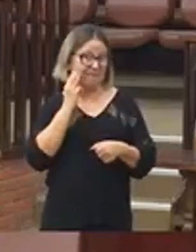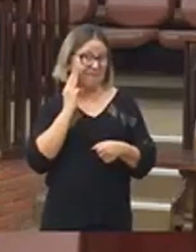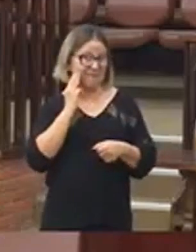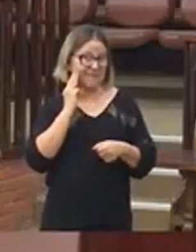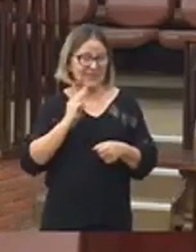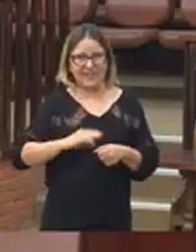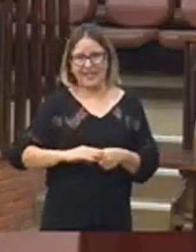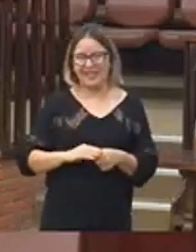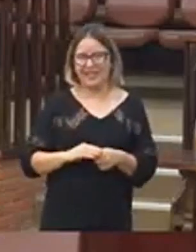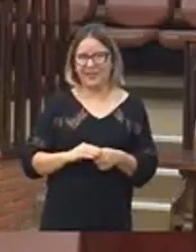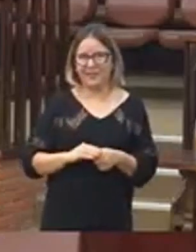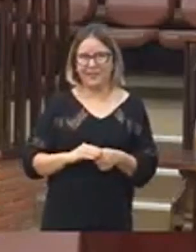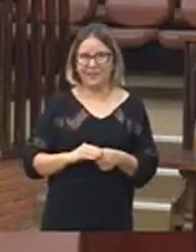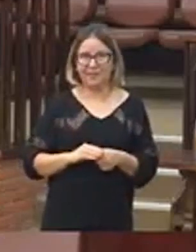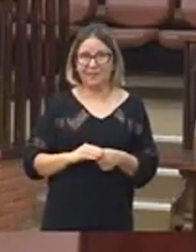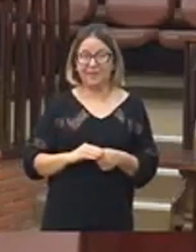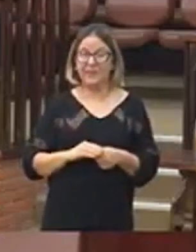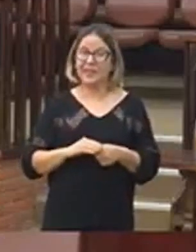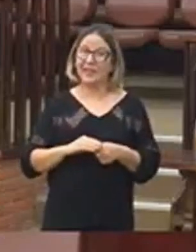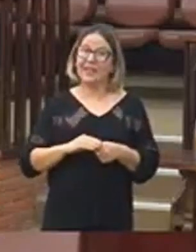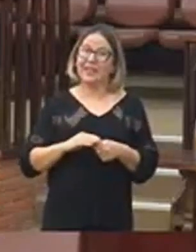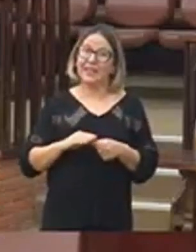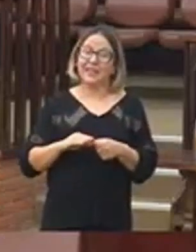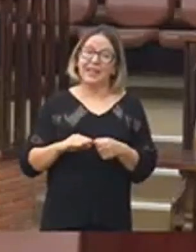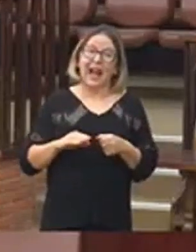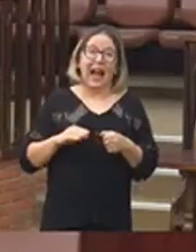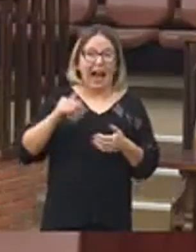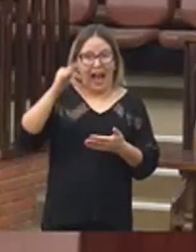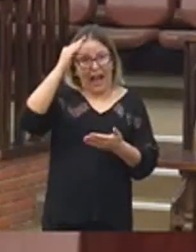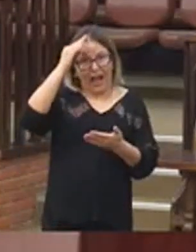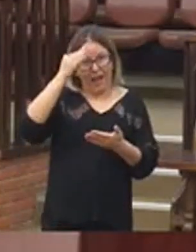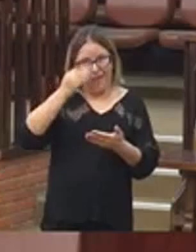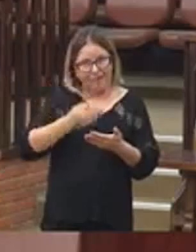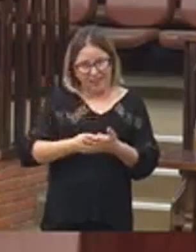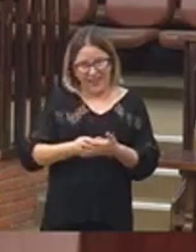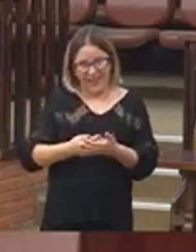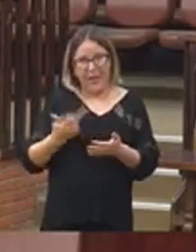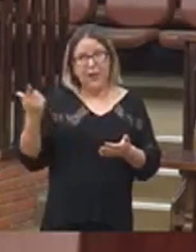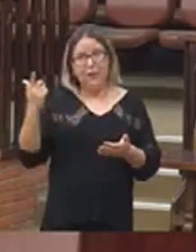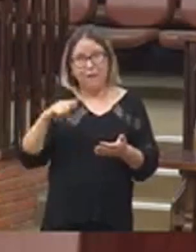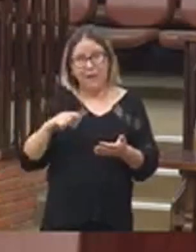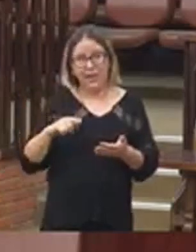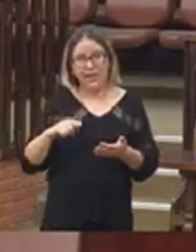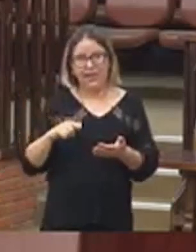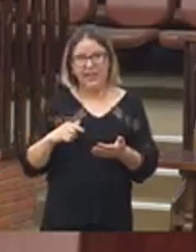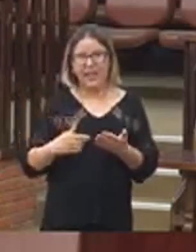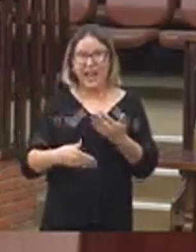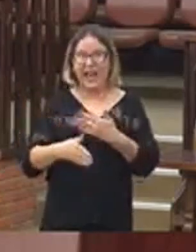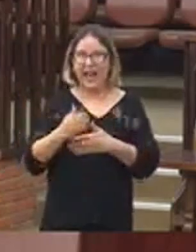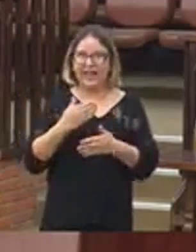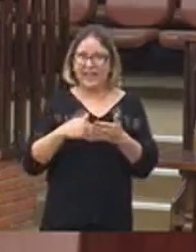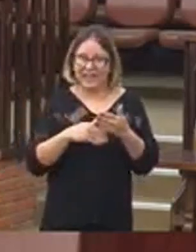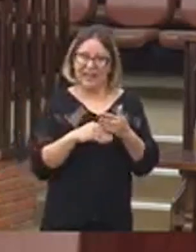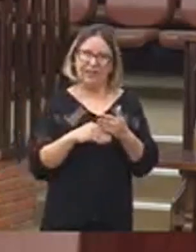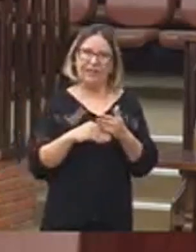pela exposição da palavra de Deus, a palavra de Cristo. Esta família,